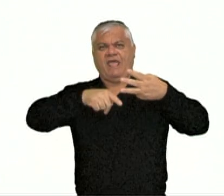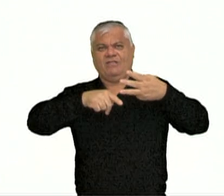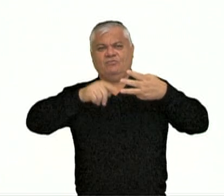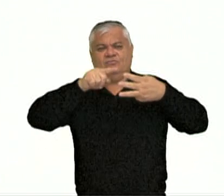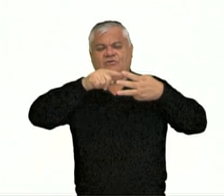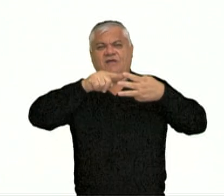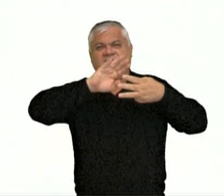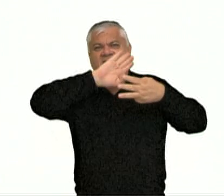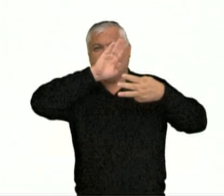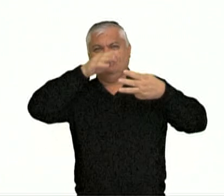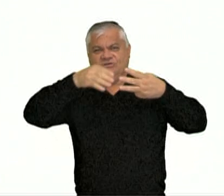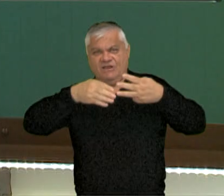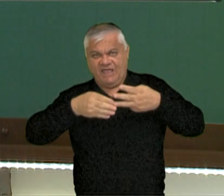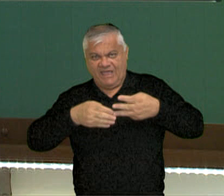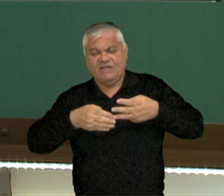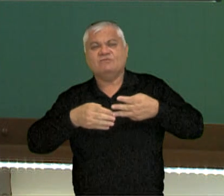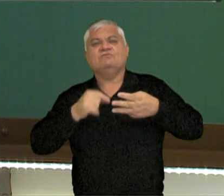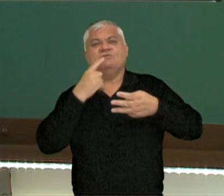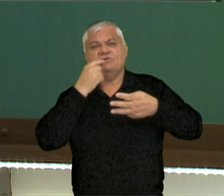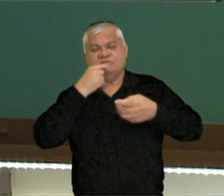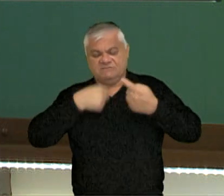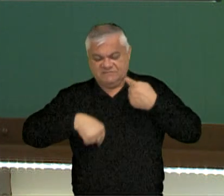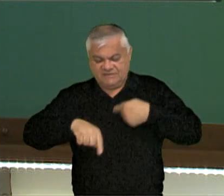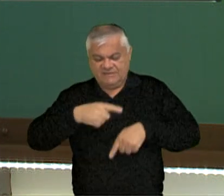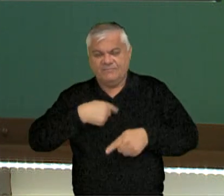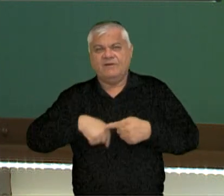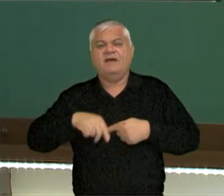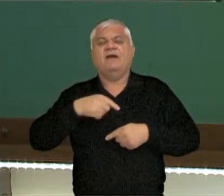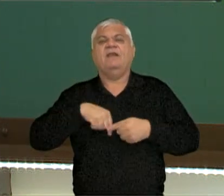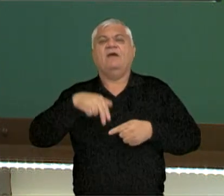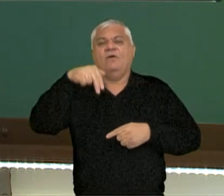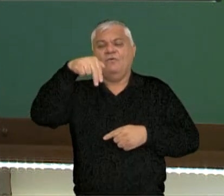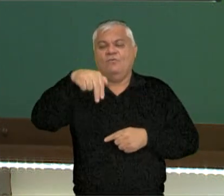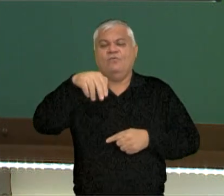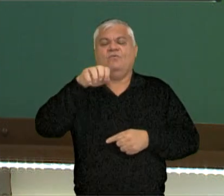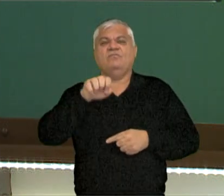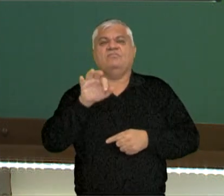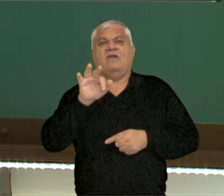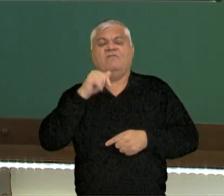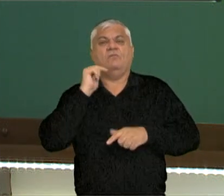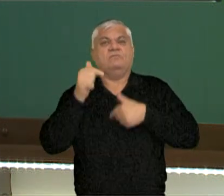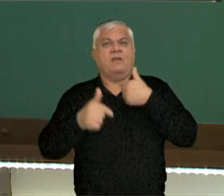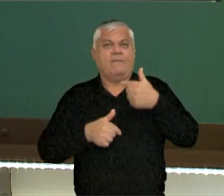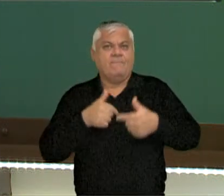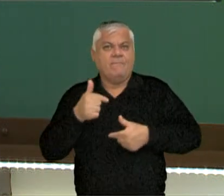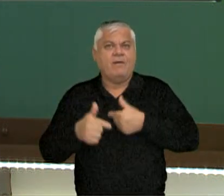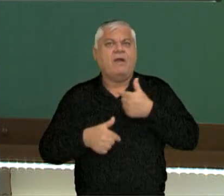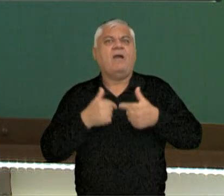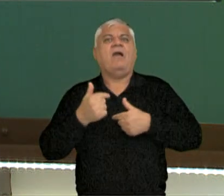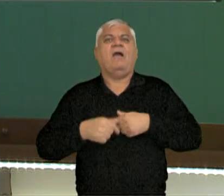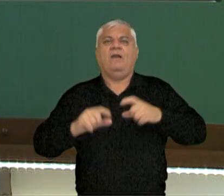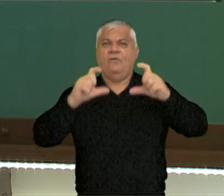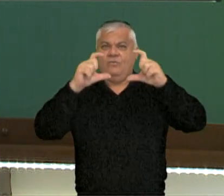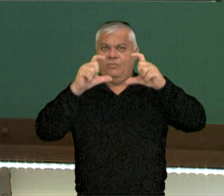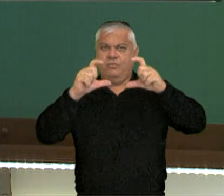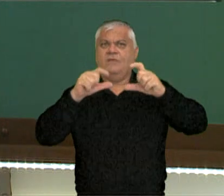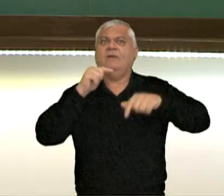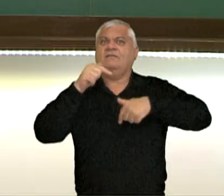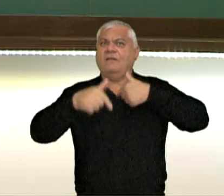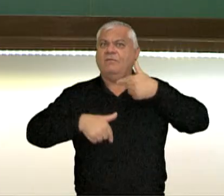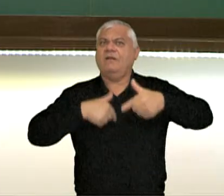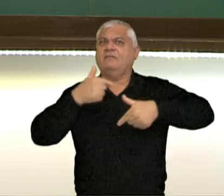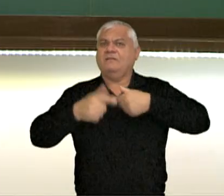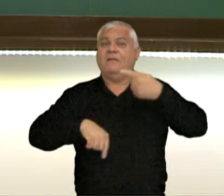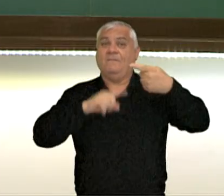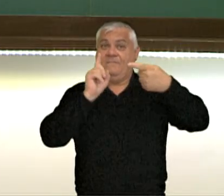do nosso plasma sanguíneo, para o néfron. Então olha só que trabalho incrível que os rins fazem. Primeira